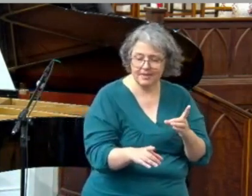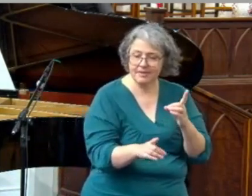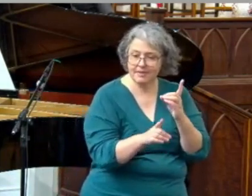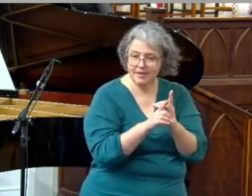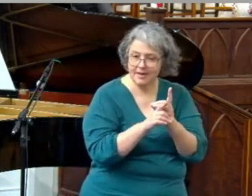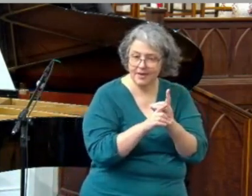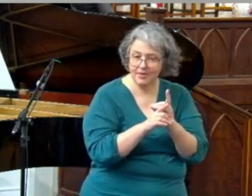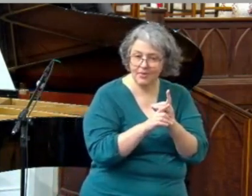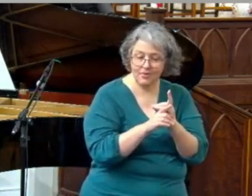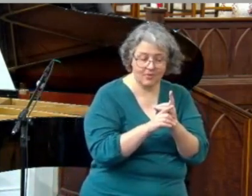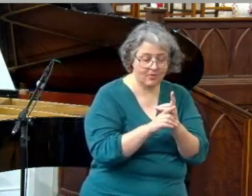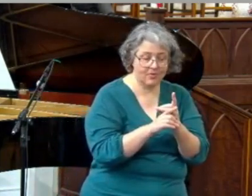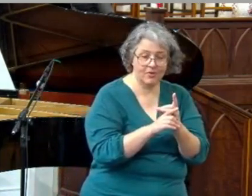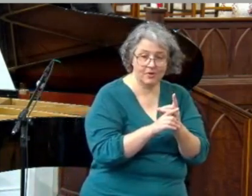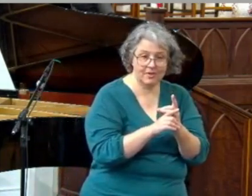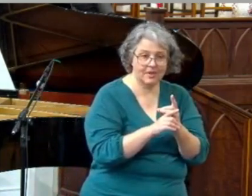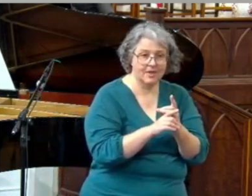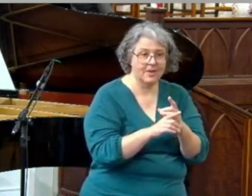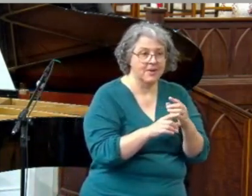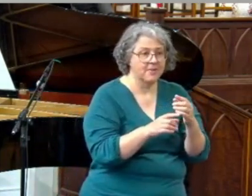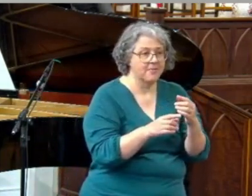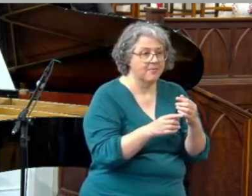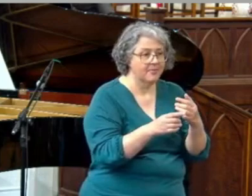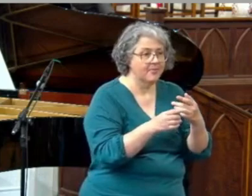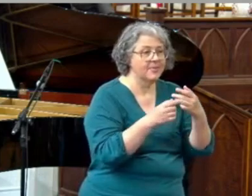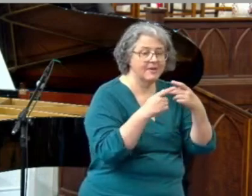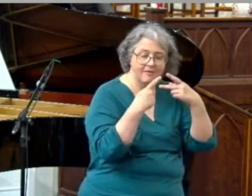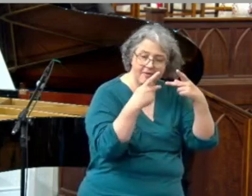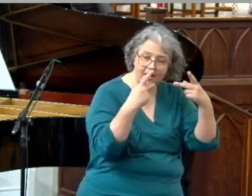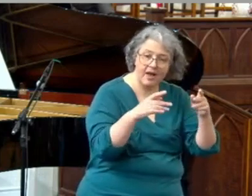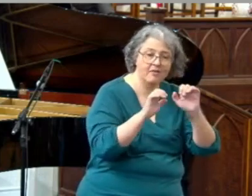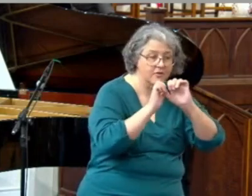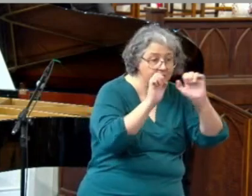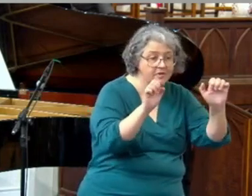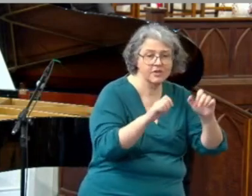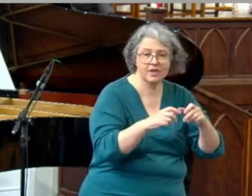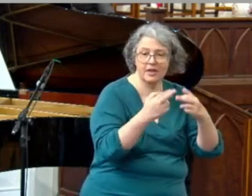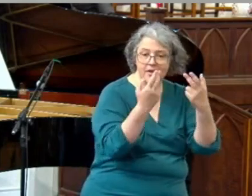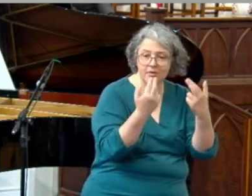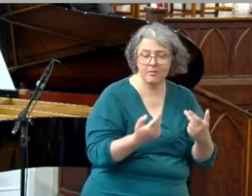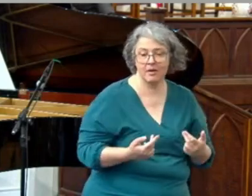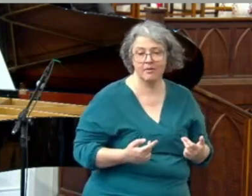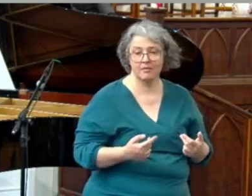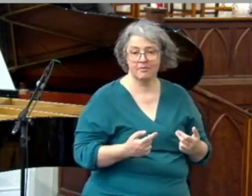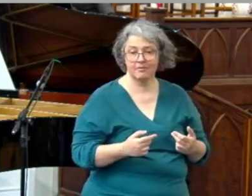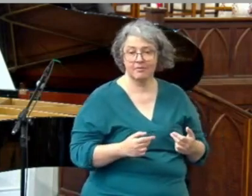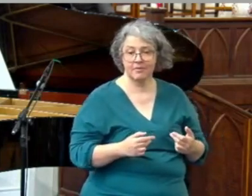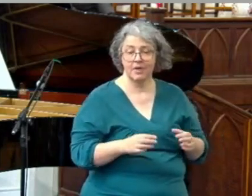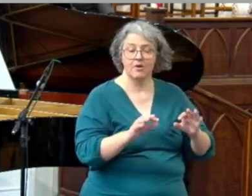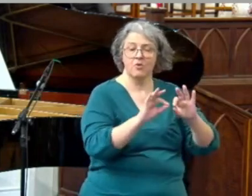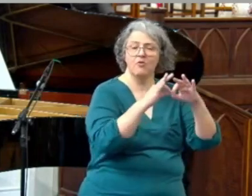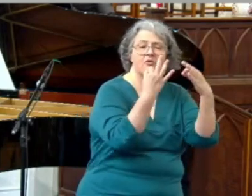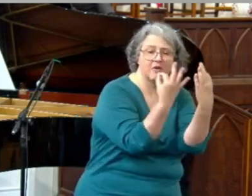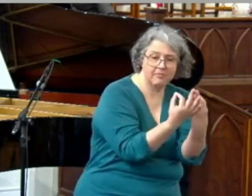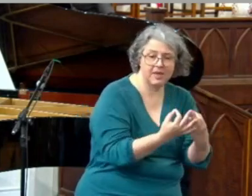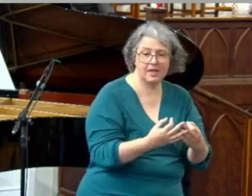Quer com familiares que não foram alcançados pelo Evangelho, quer com